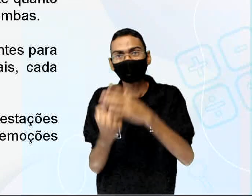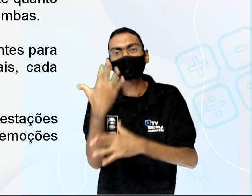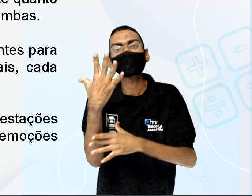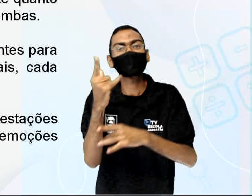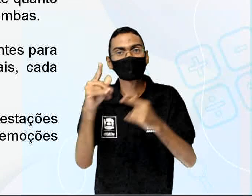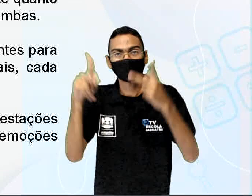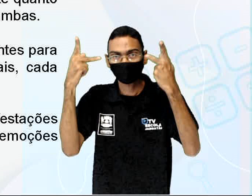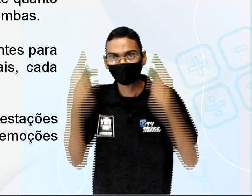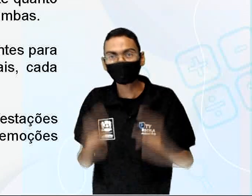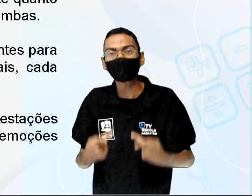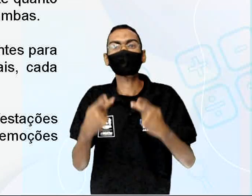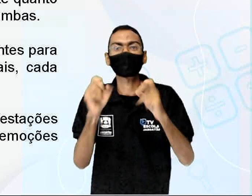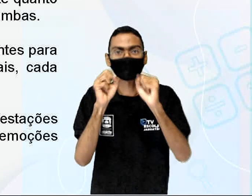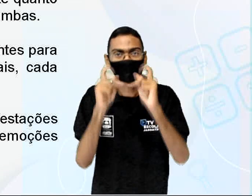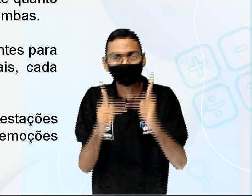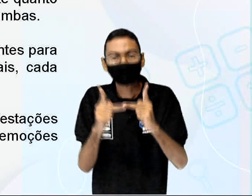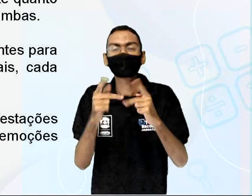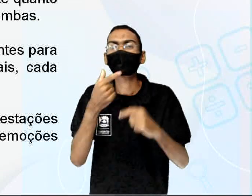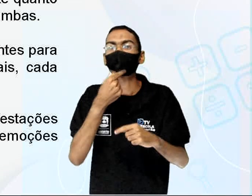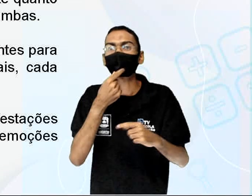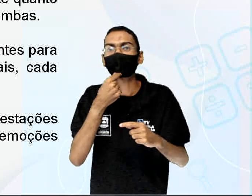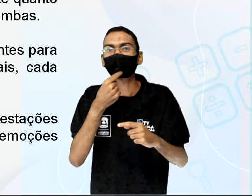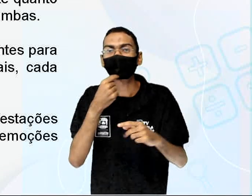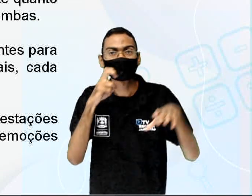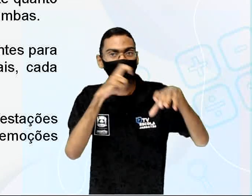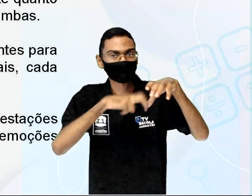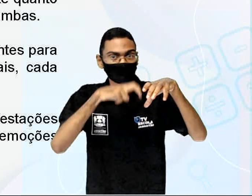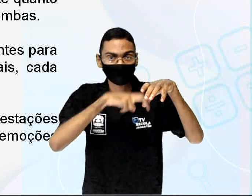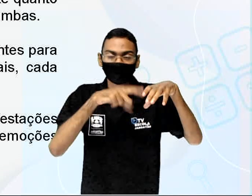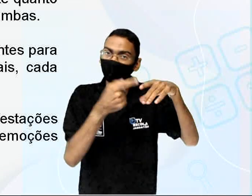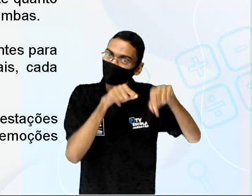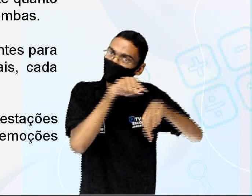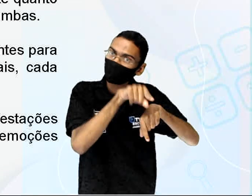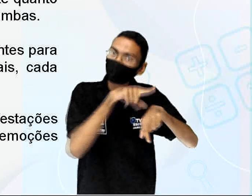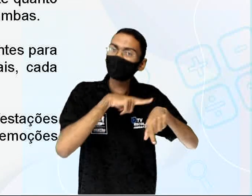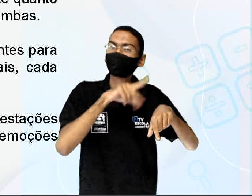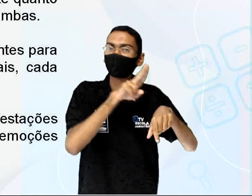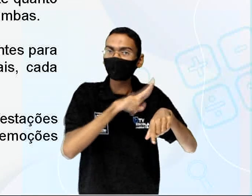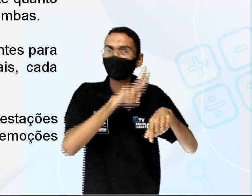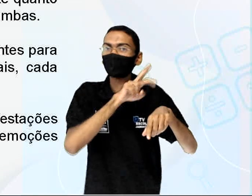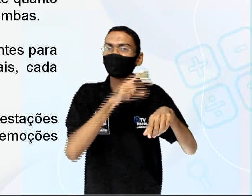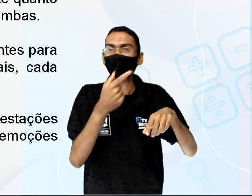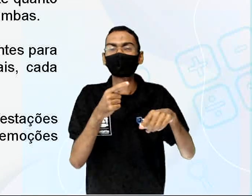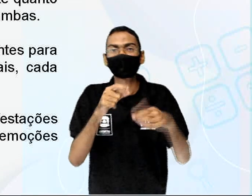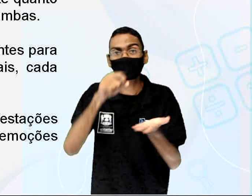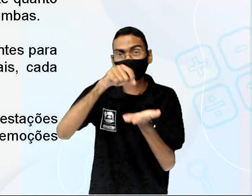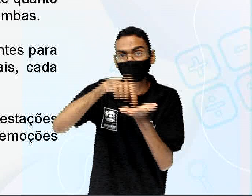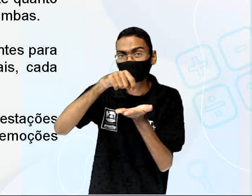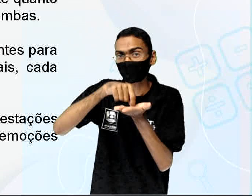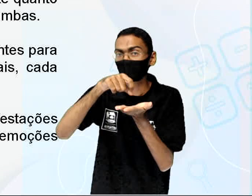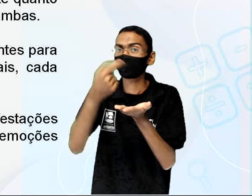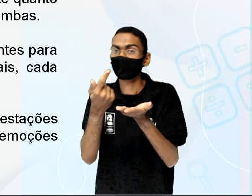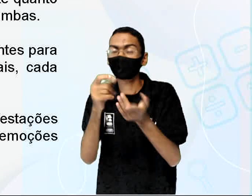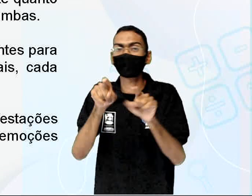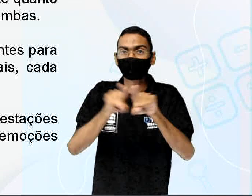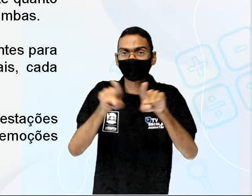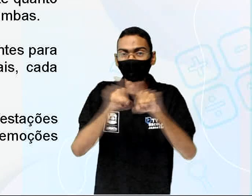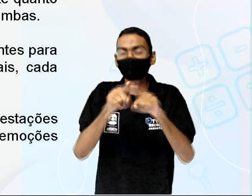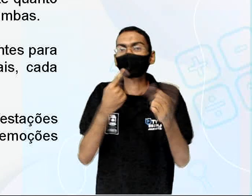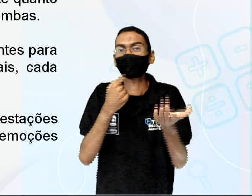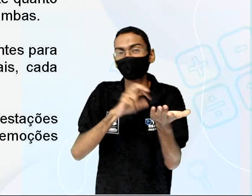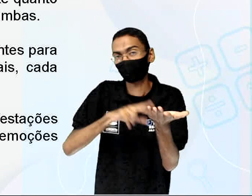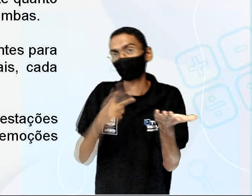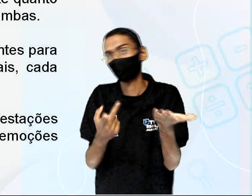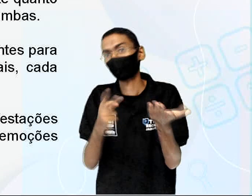nas cavernas, que utilizava, como eu falei há pouco, sangue de animais, sementes, fragmentos de rochas para produzir a